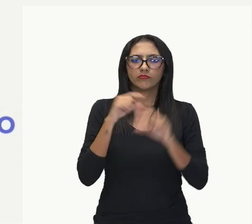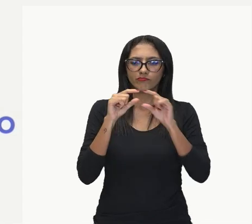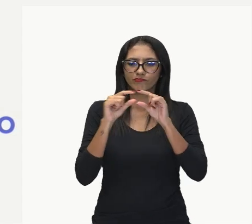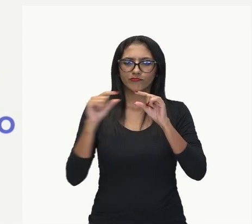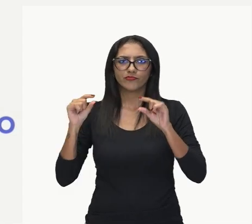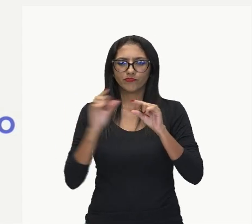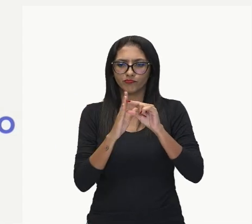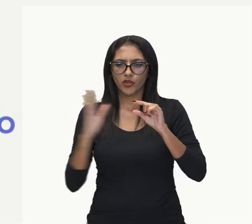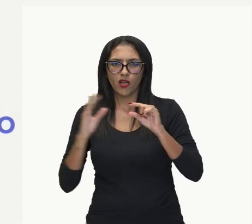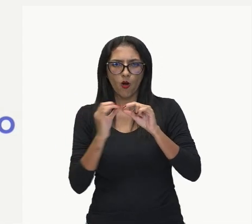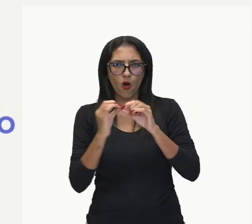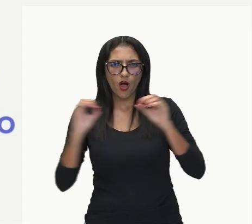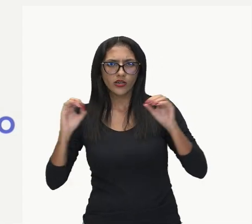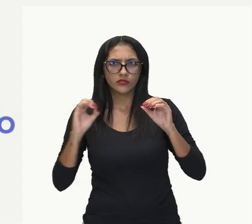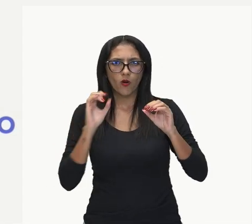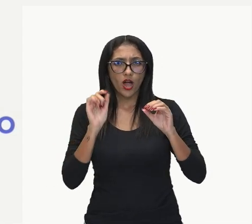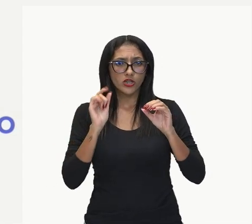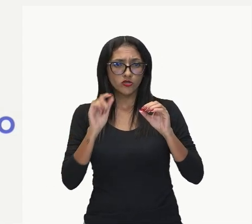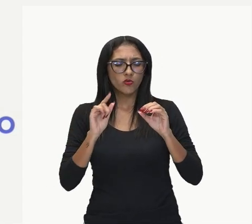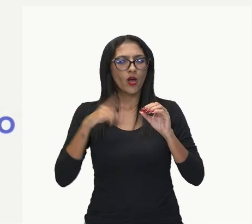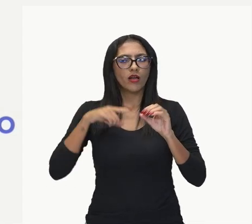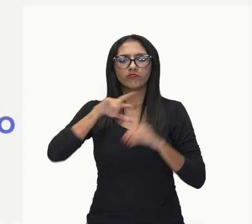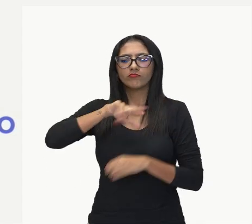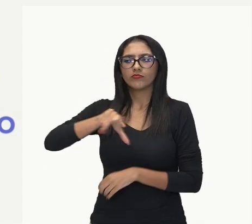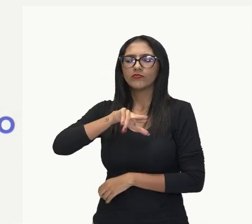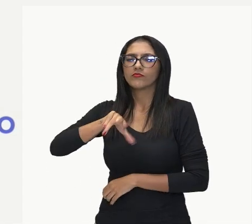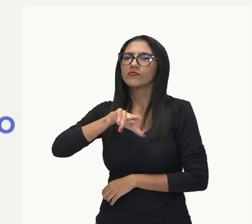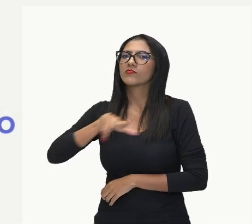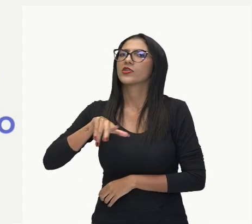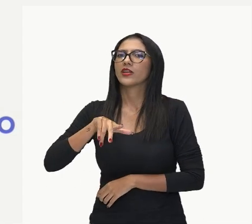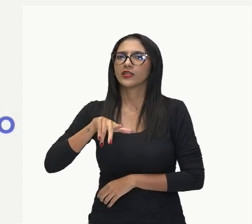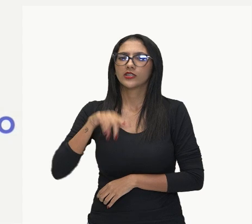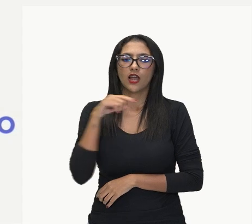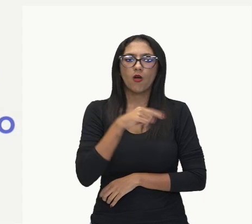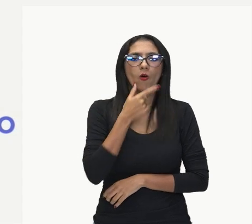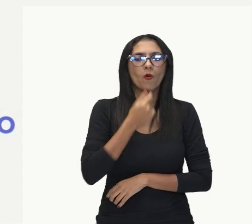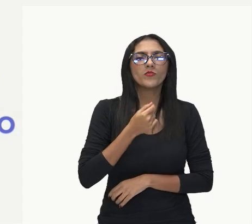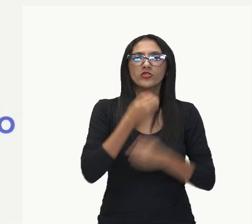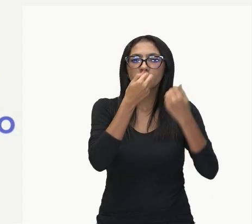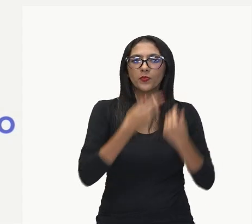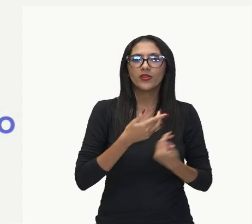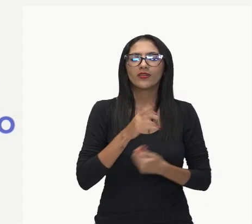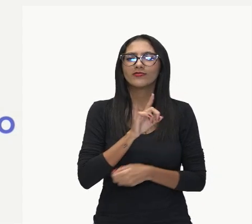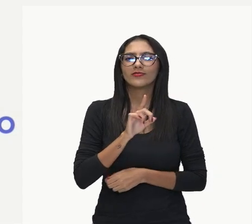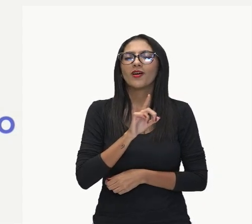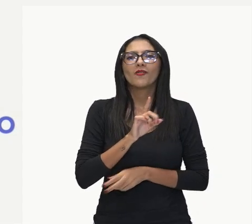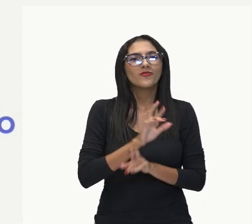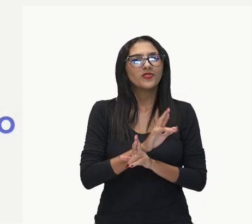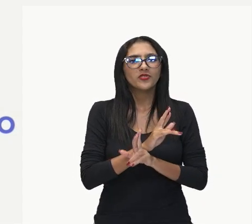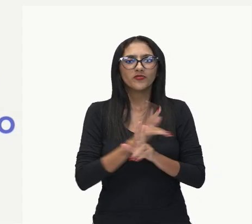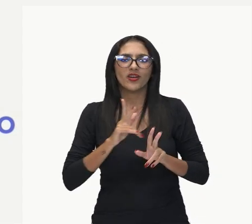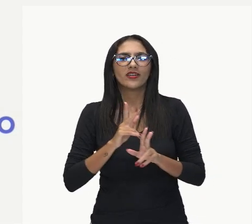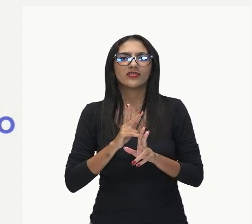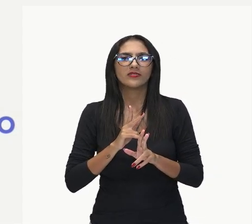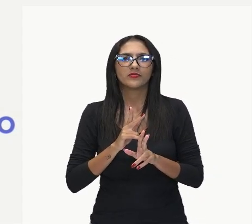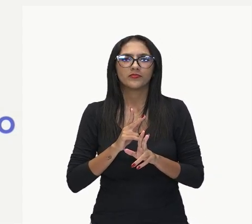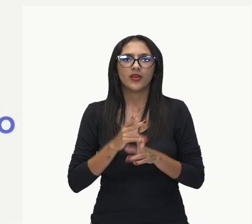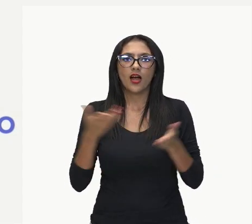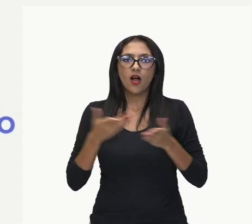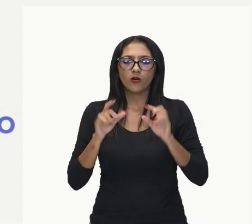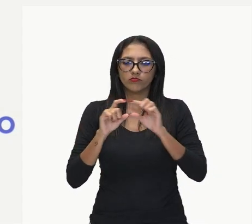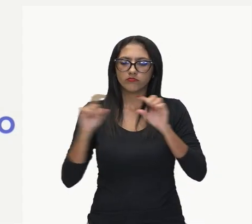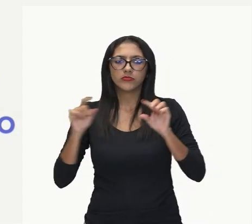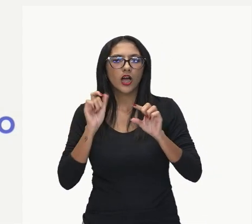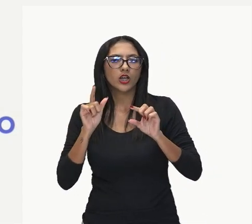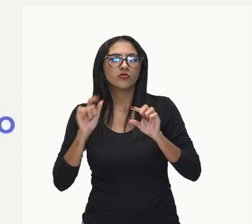azul já não faz parte da fala do narrador. Observem que, na realidade, é o narrador contando para a gente, mas observe